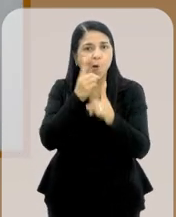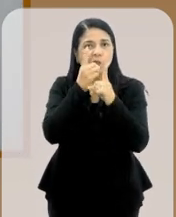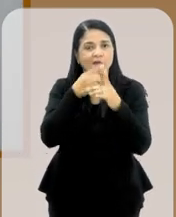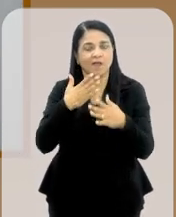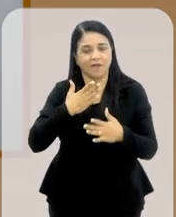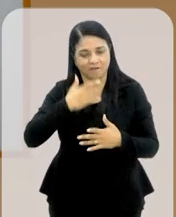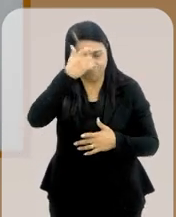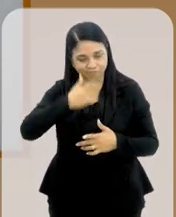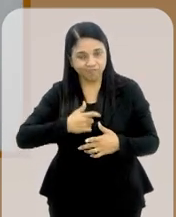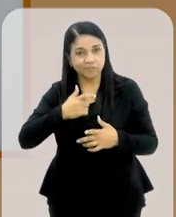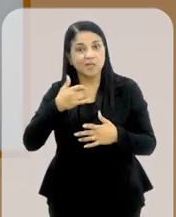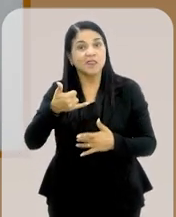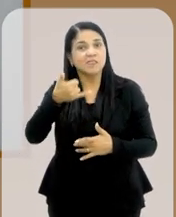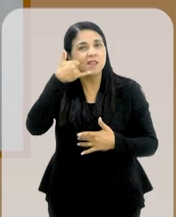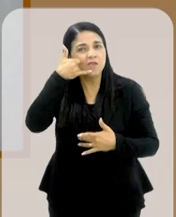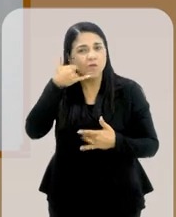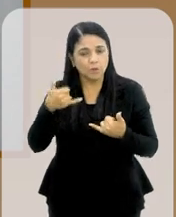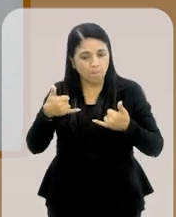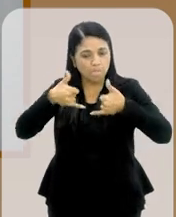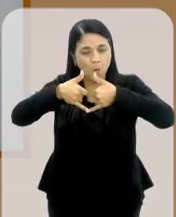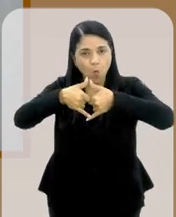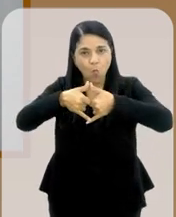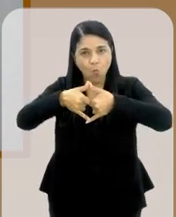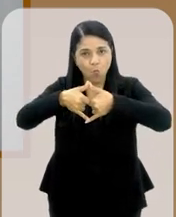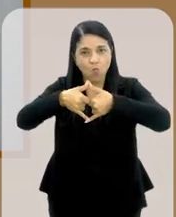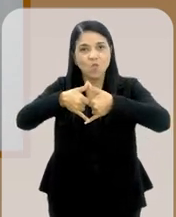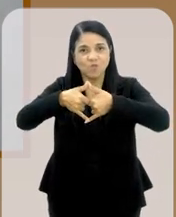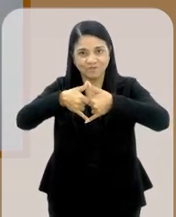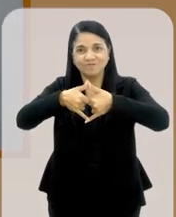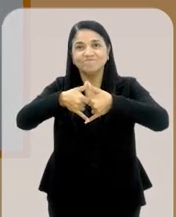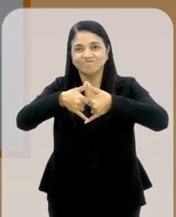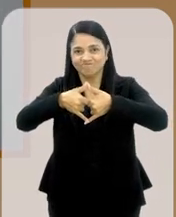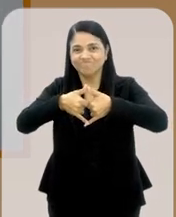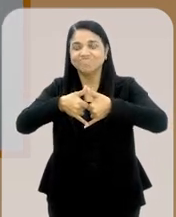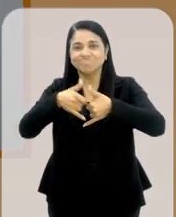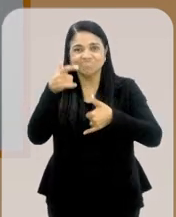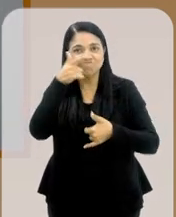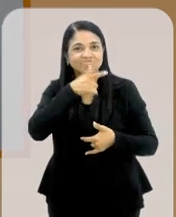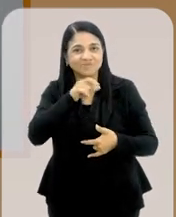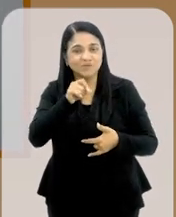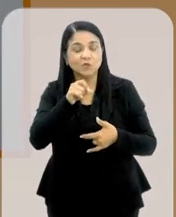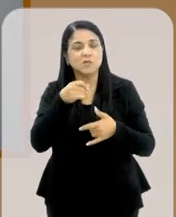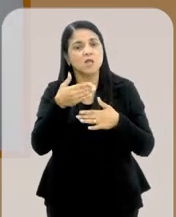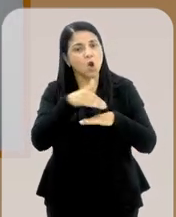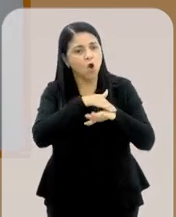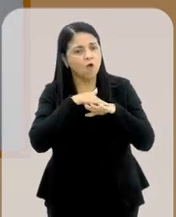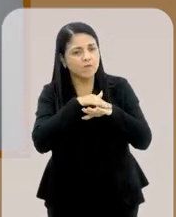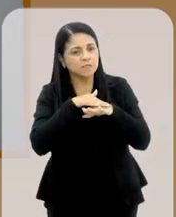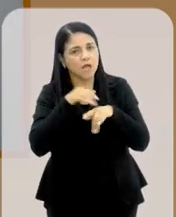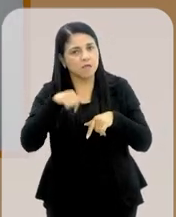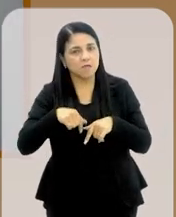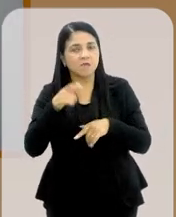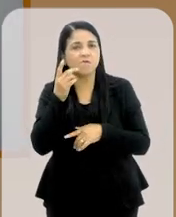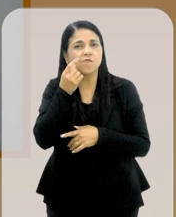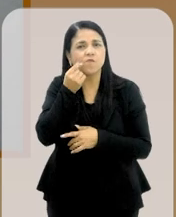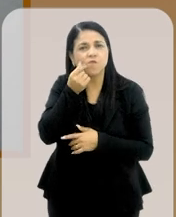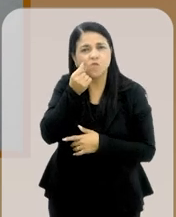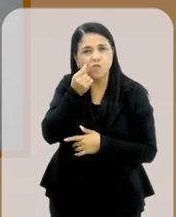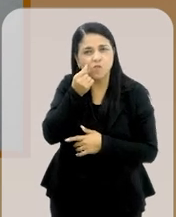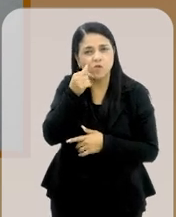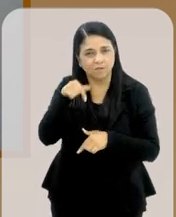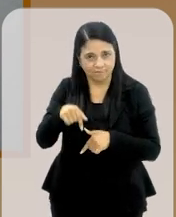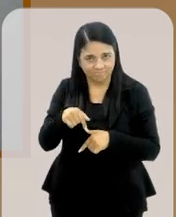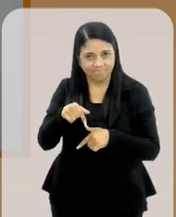e conseguiu me encontrar através de um telefone, que ela conseguiu, né? E disse que queria vir conversar comigo aqui em